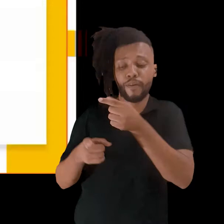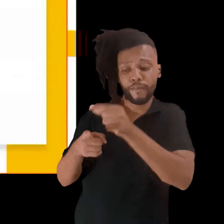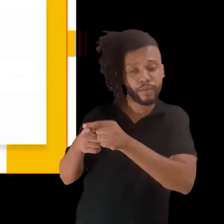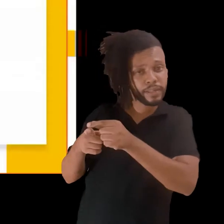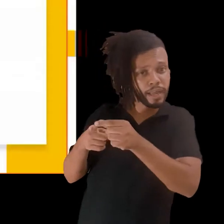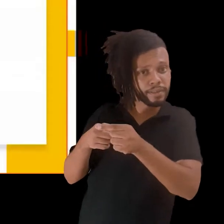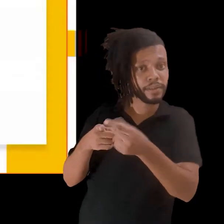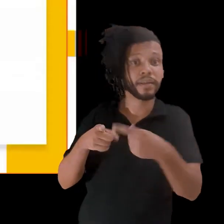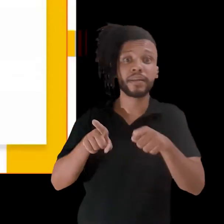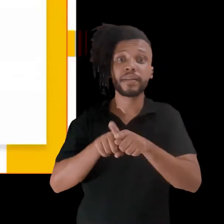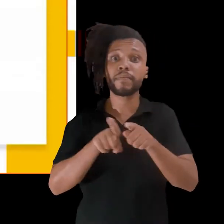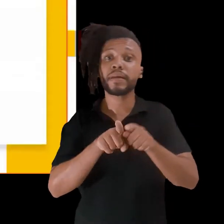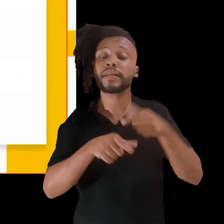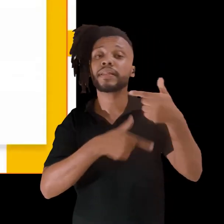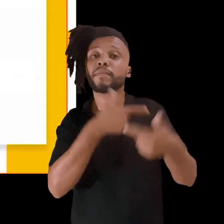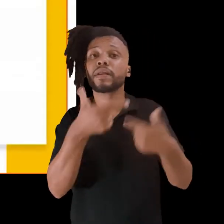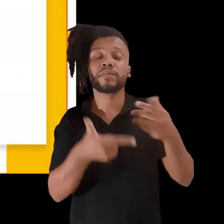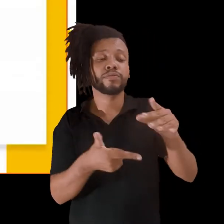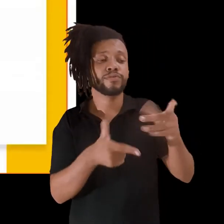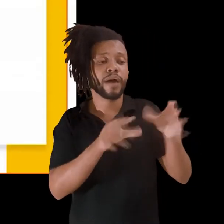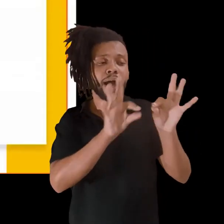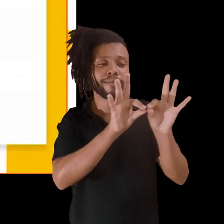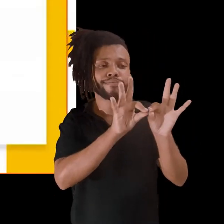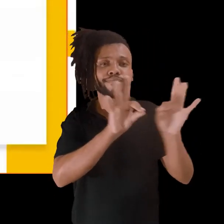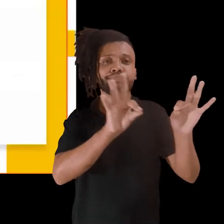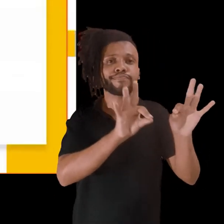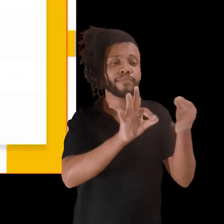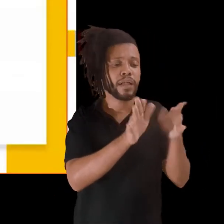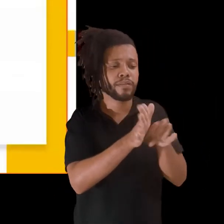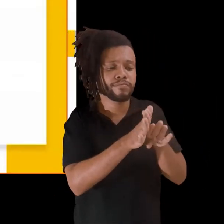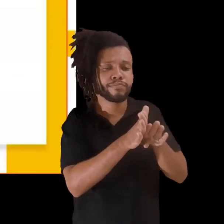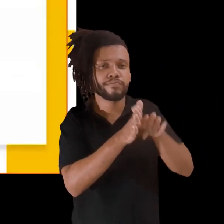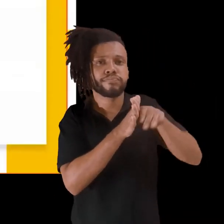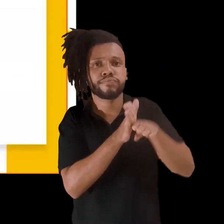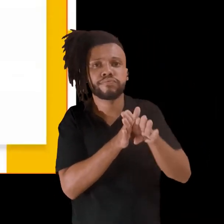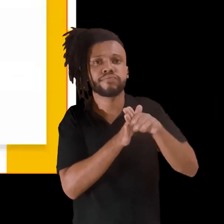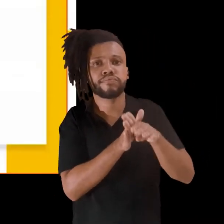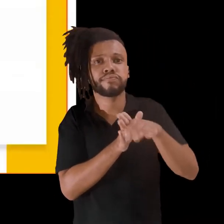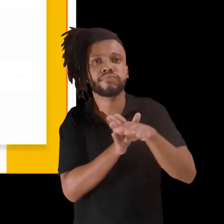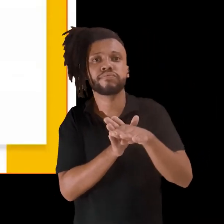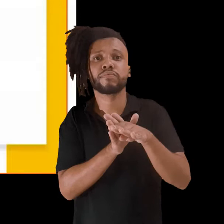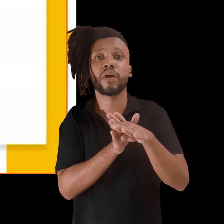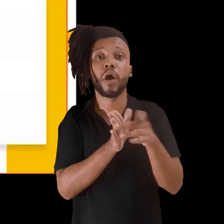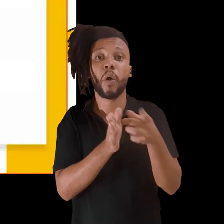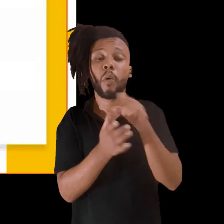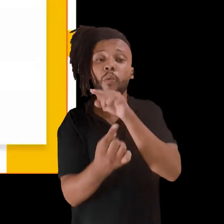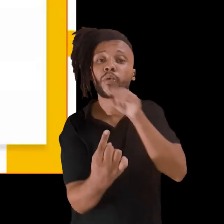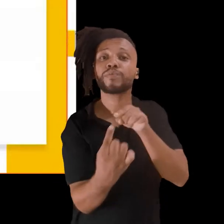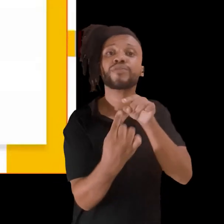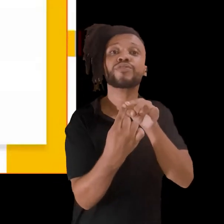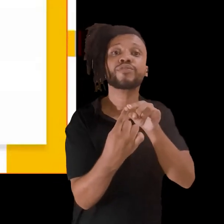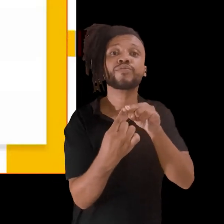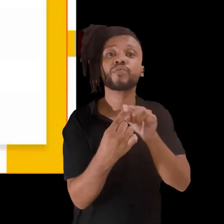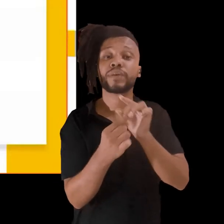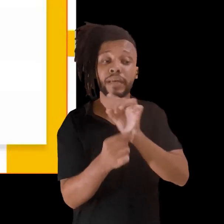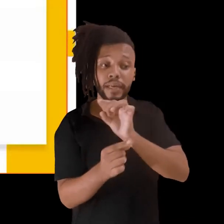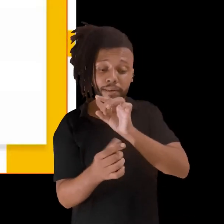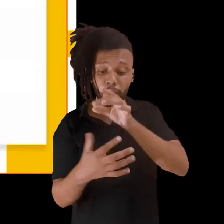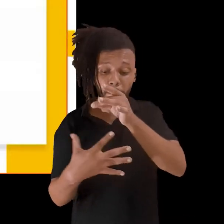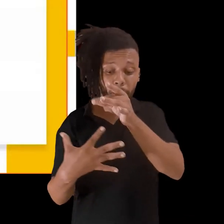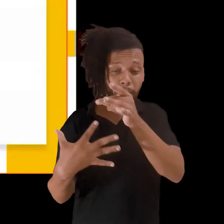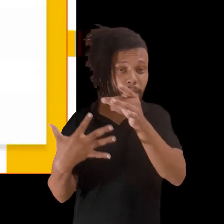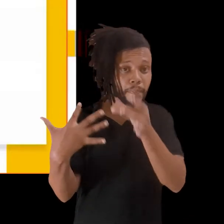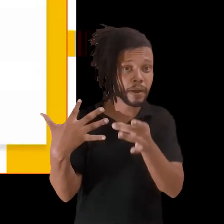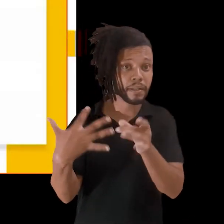a enunciação, ou seja, a intenção com a qual cada palavra será falada ou